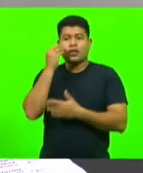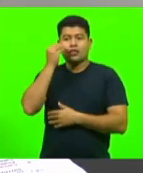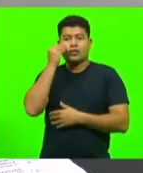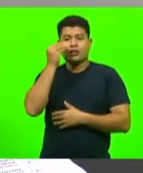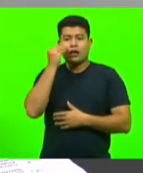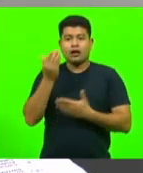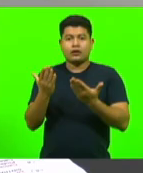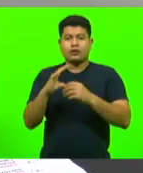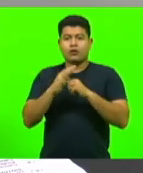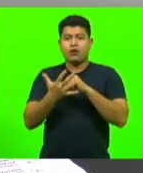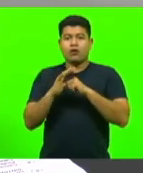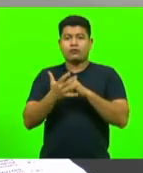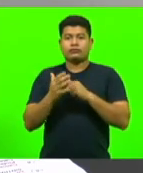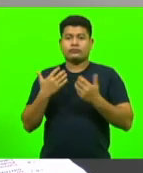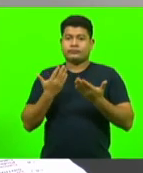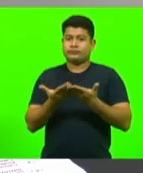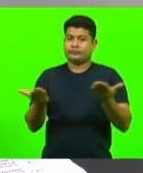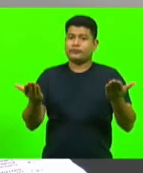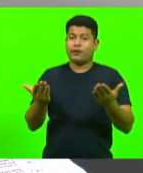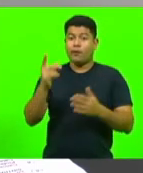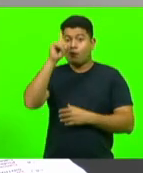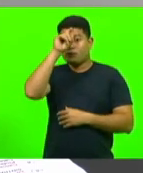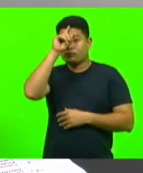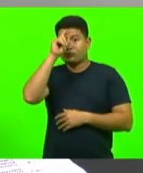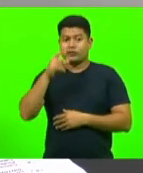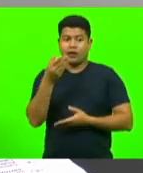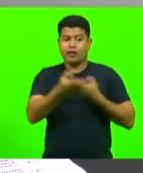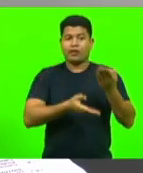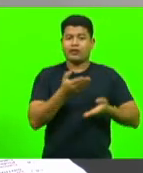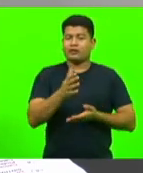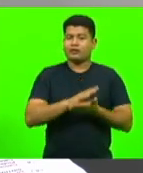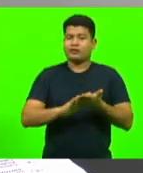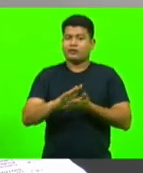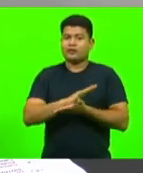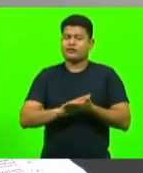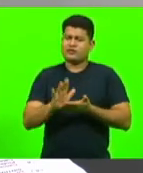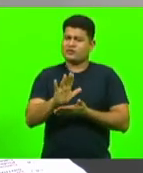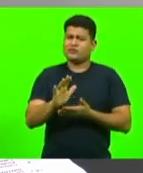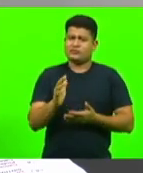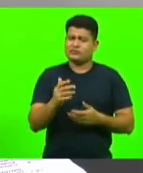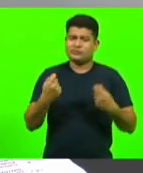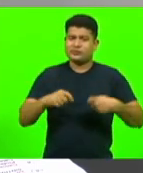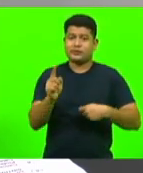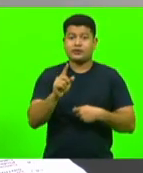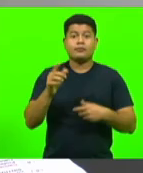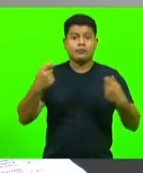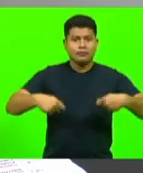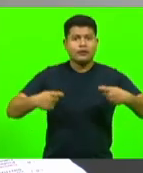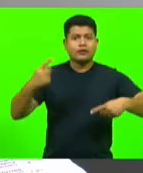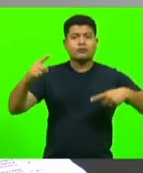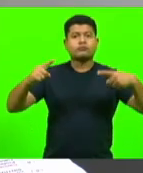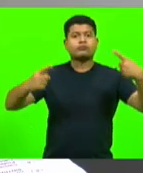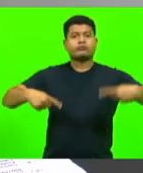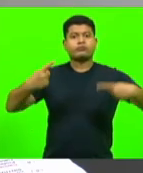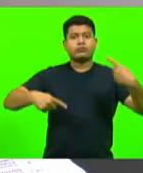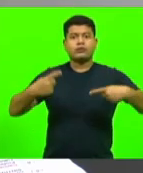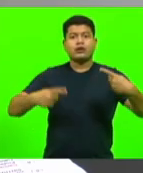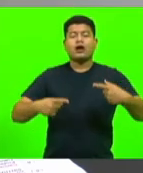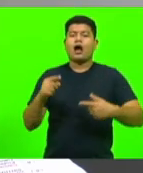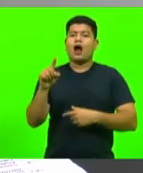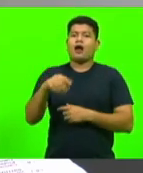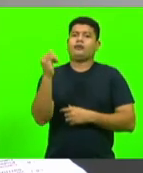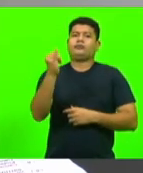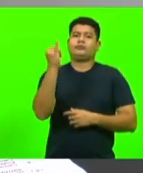vamos chegar nisso que atividade essencial né mas eu tô dizendo que fazer o debate A reflexão é fundamental vamos lembrar